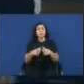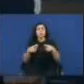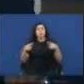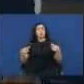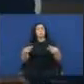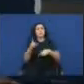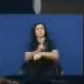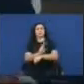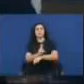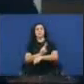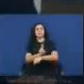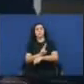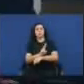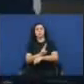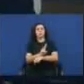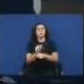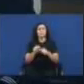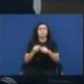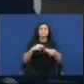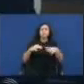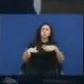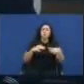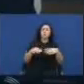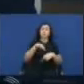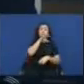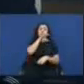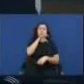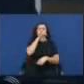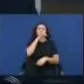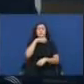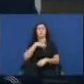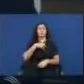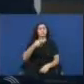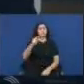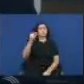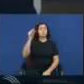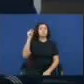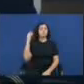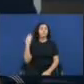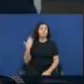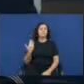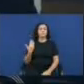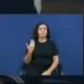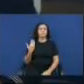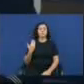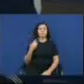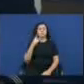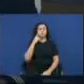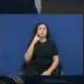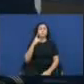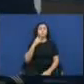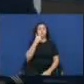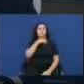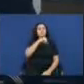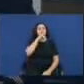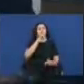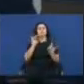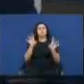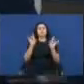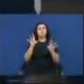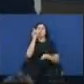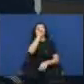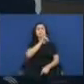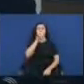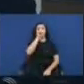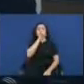para aquela área e movimentando novamente a praça, como foi no dia posterior, no Dia das Mães, no